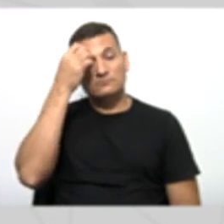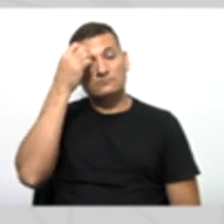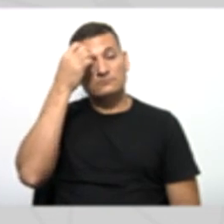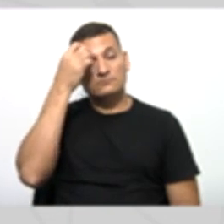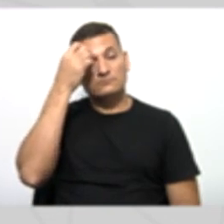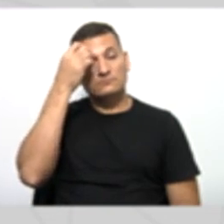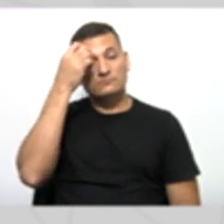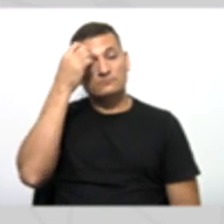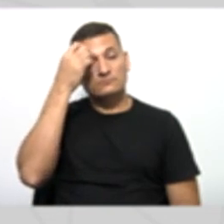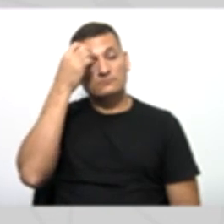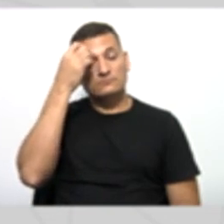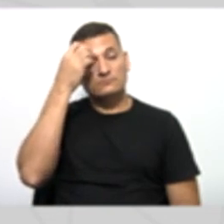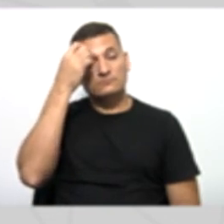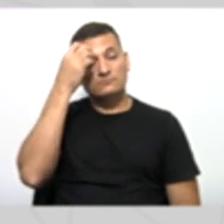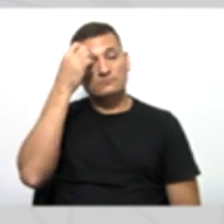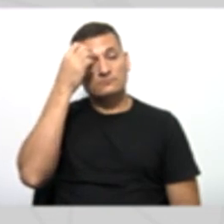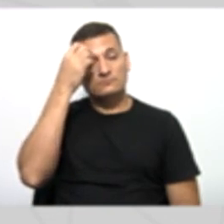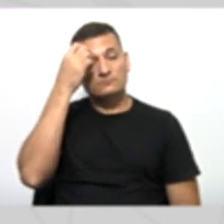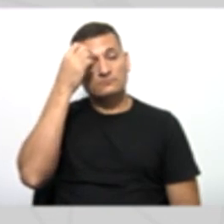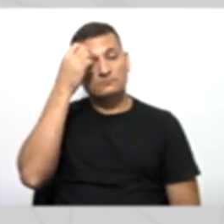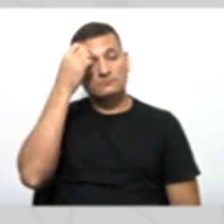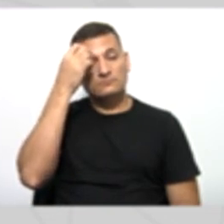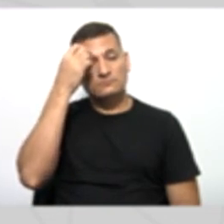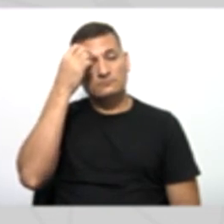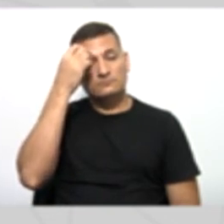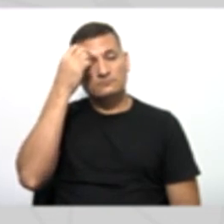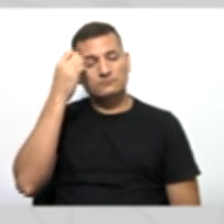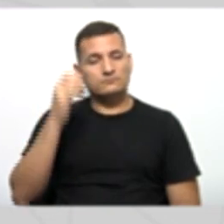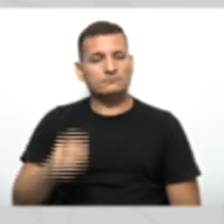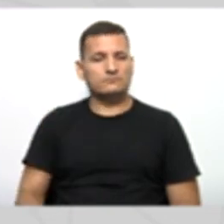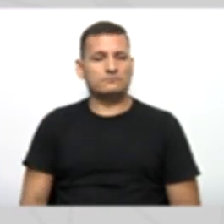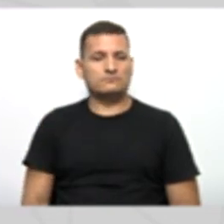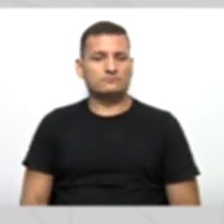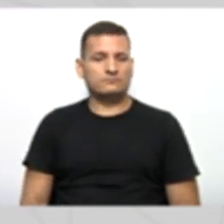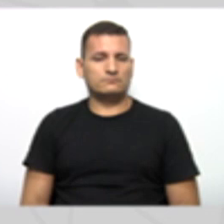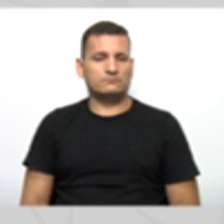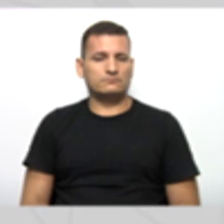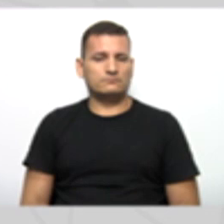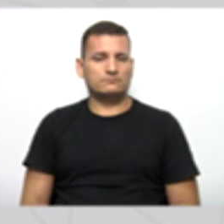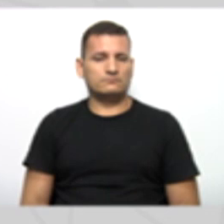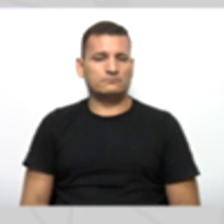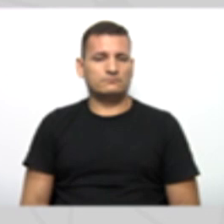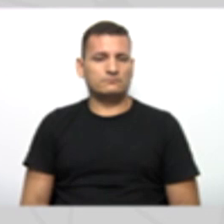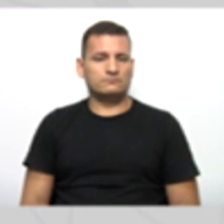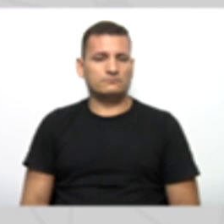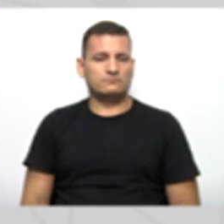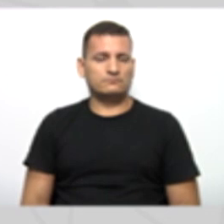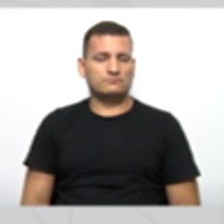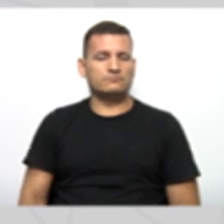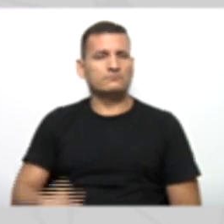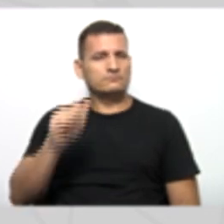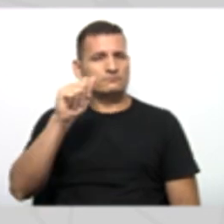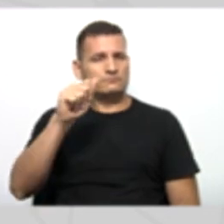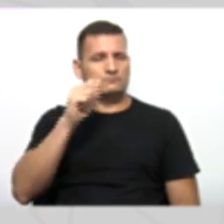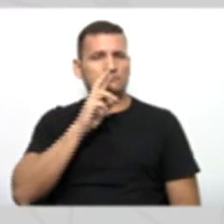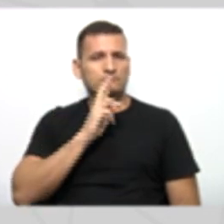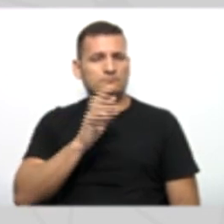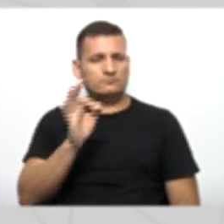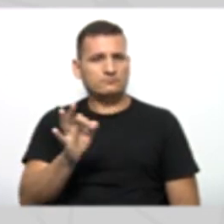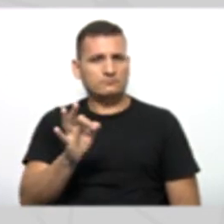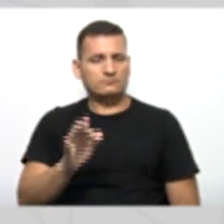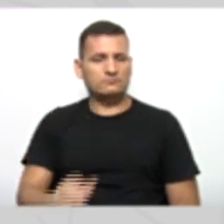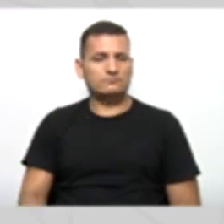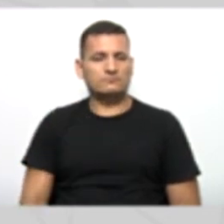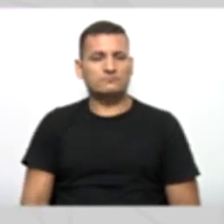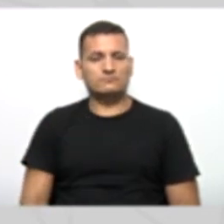ó. Regras e procedimento. Qual é a resposta correta, pessoal? O professor colocou a letra A, é isso? A grande